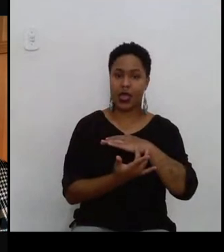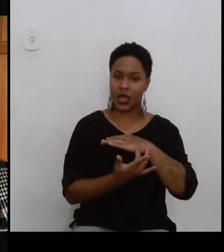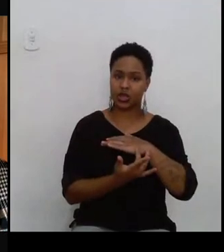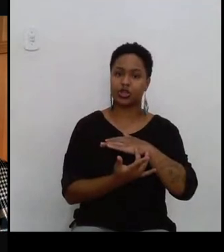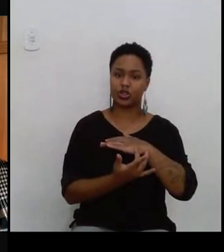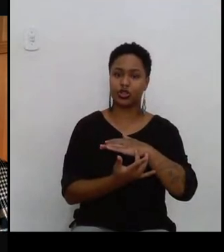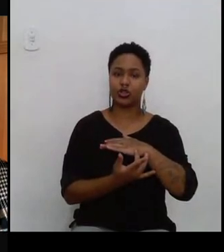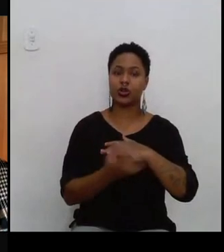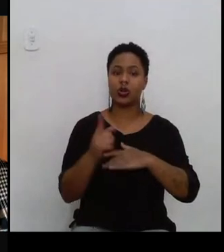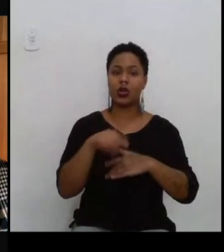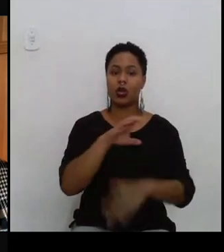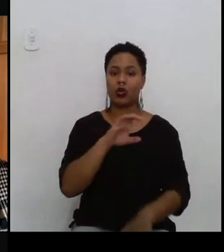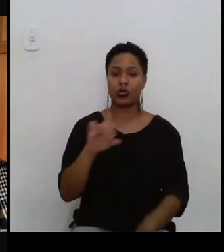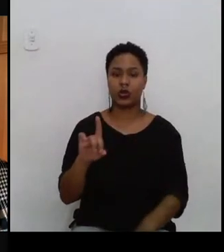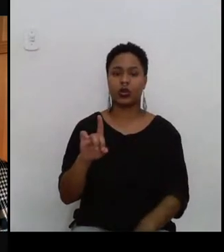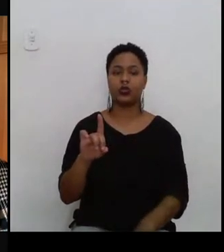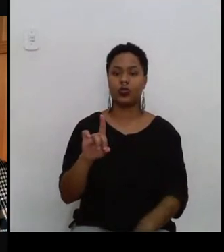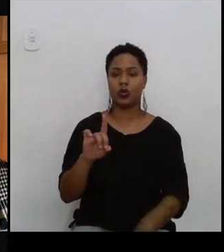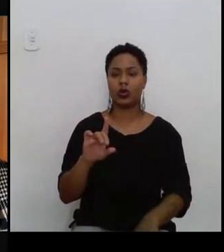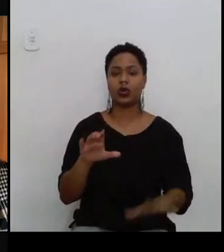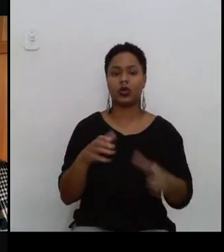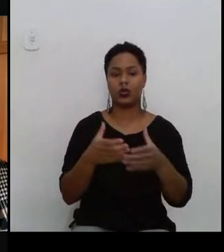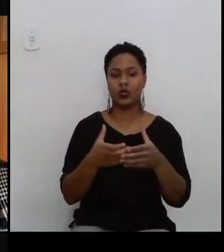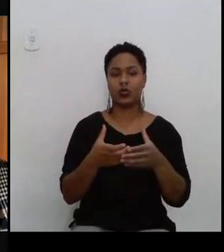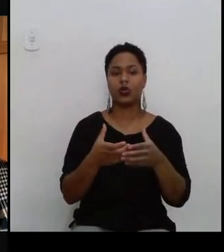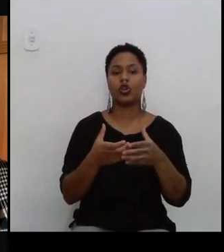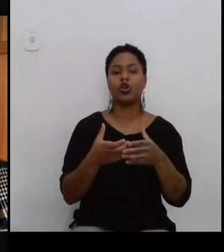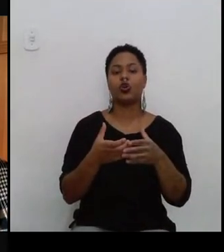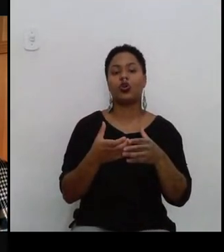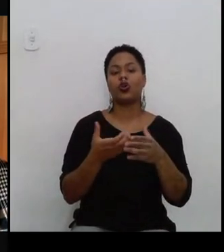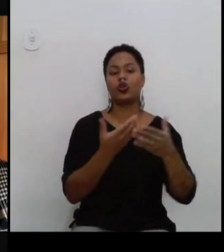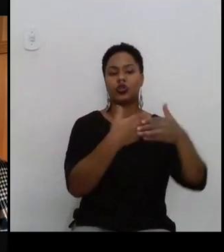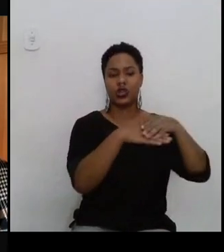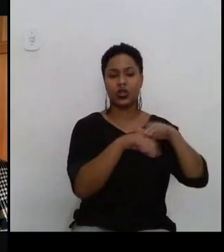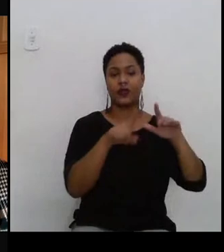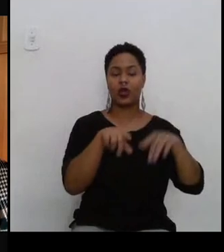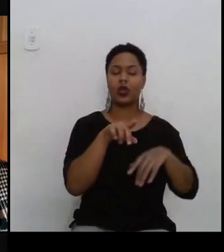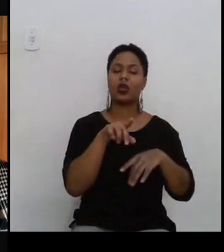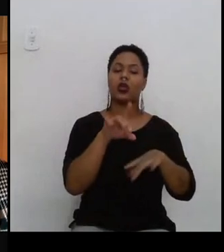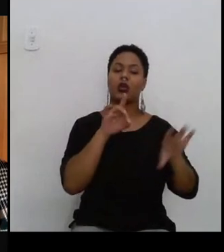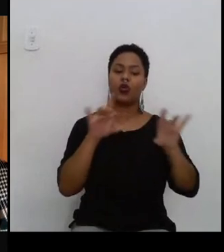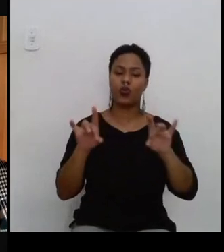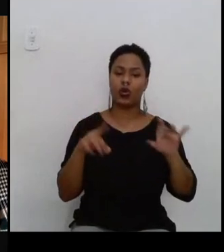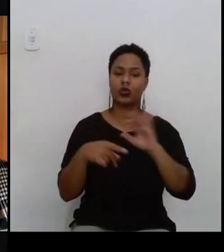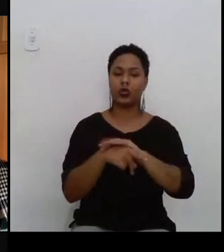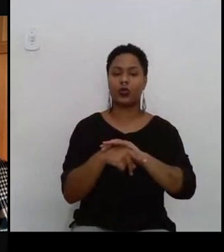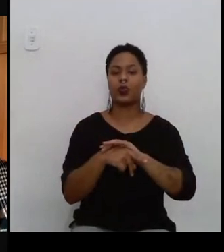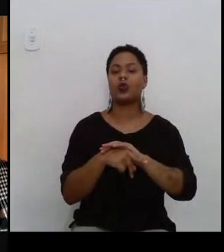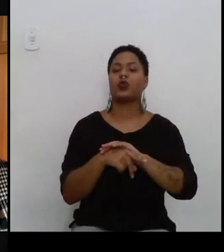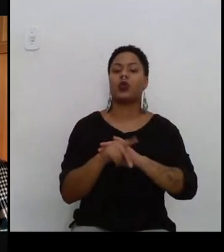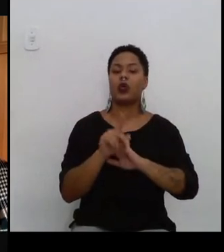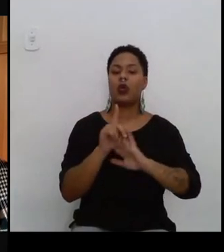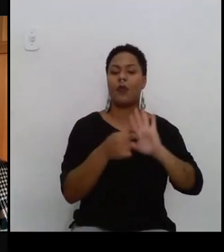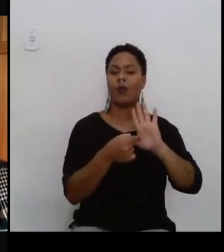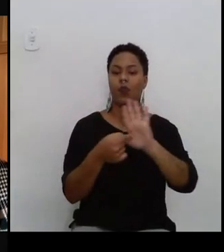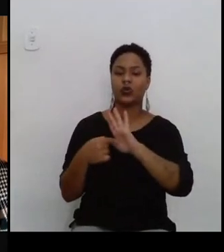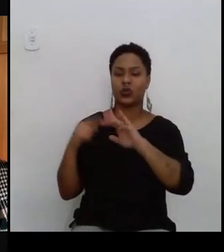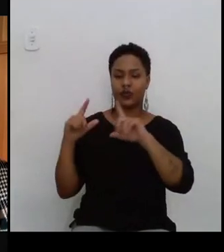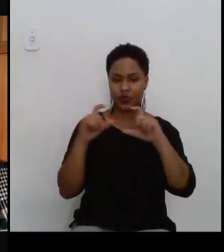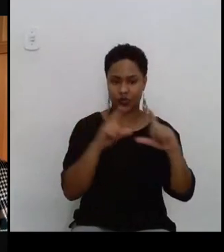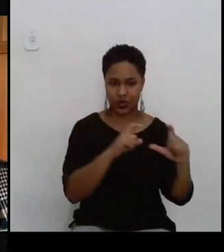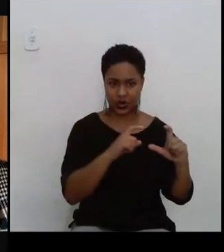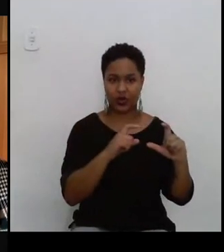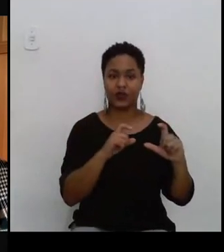dono que eu já fiz foi curadores da exposição fotográfica no Extra ocorrência versus bem ser